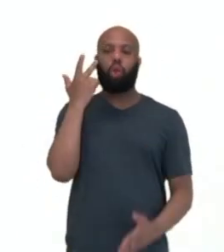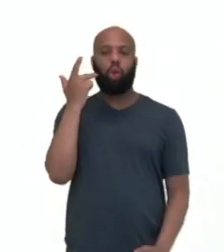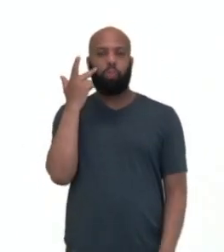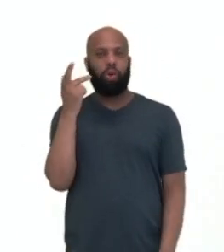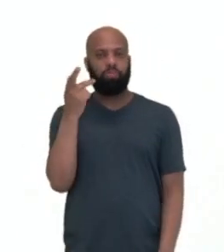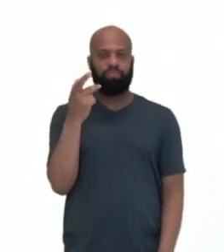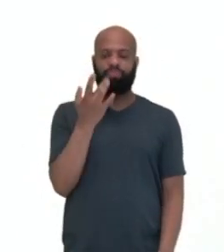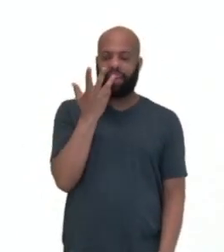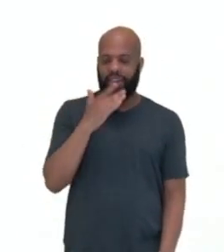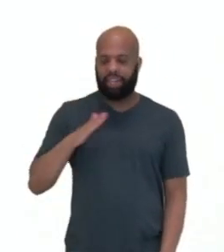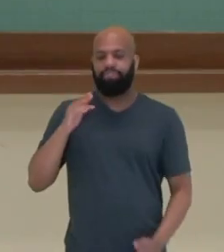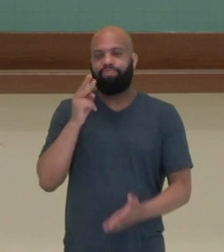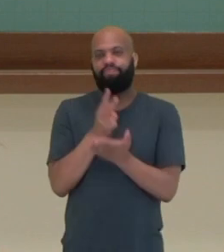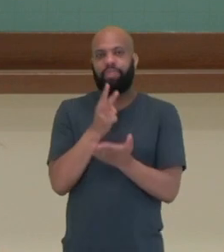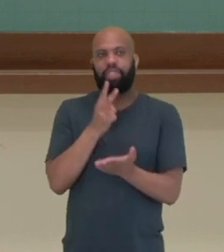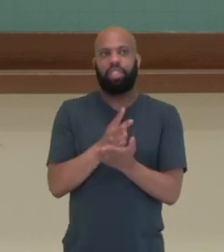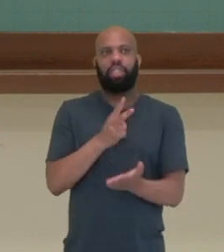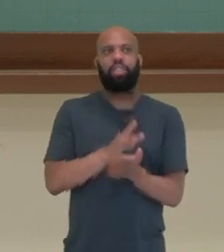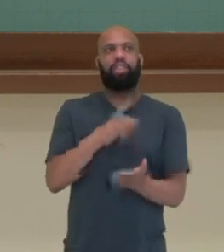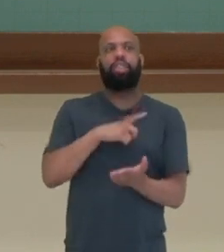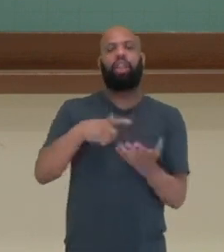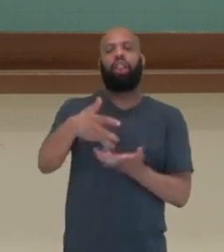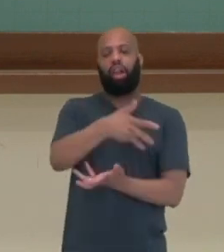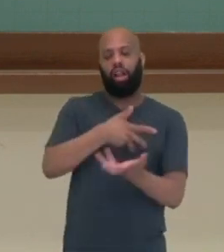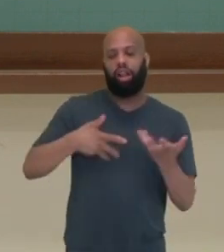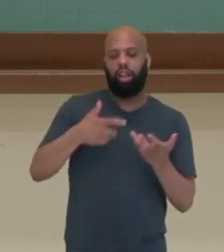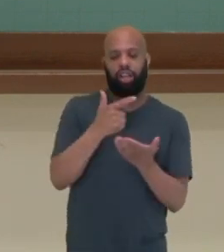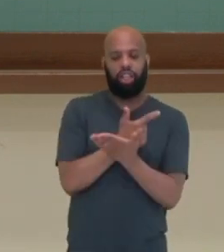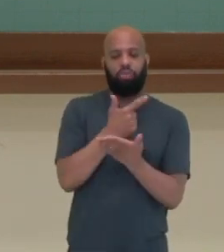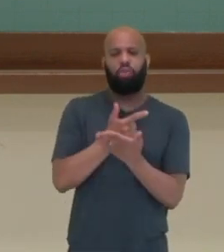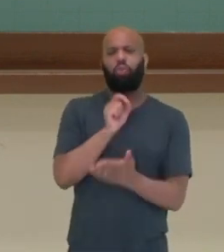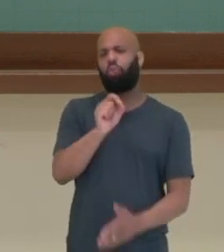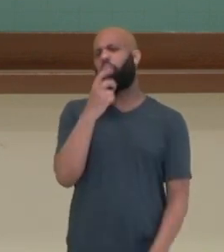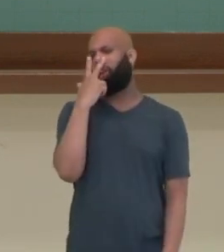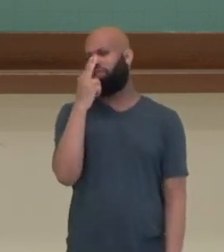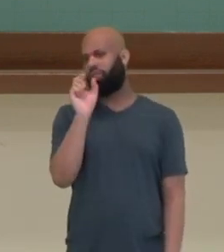criança ficar o tempo todo envolvida com livros? O que você acha?